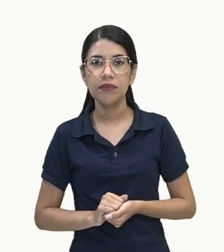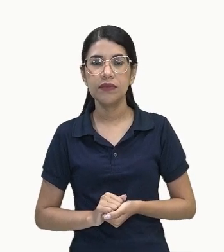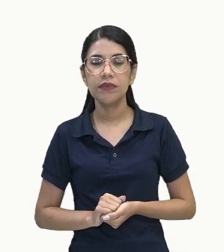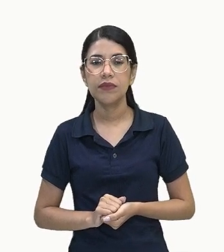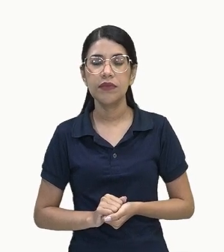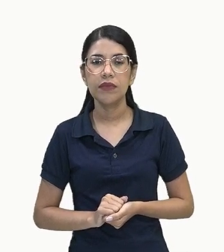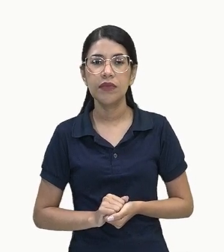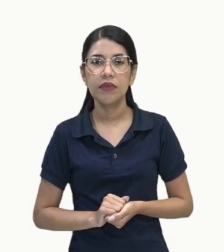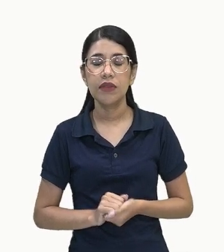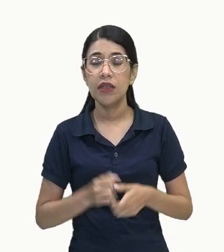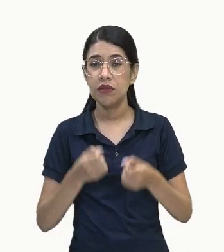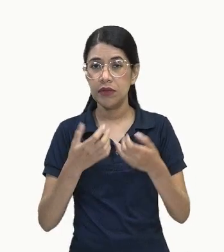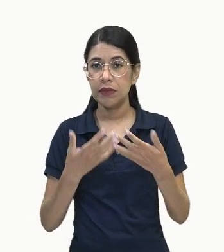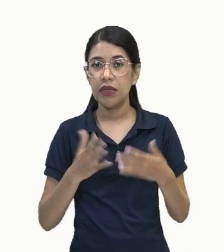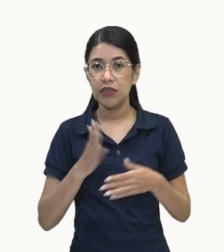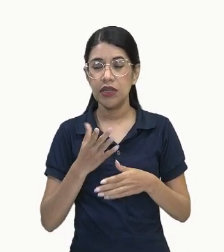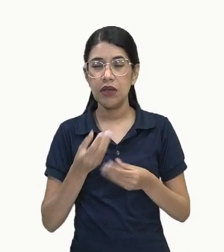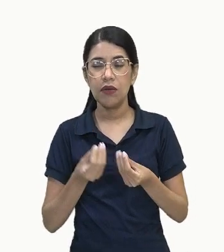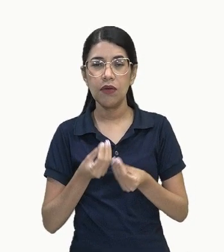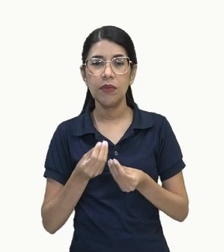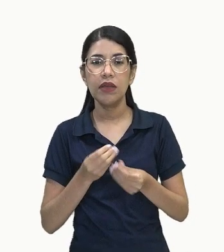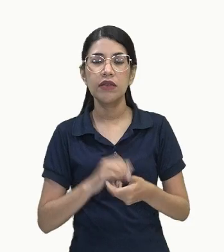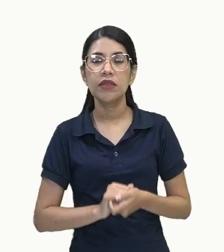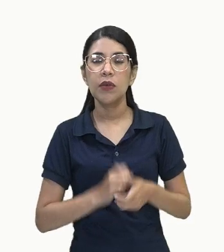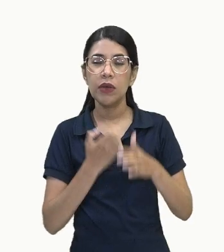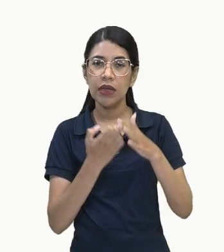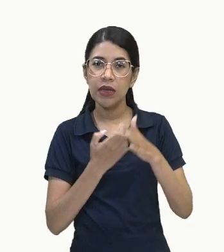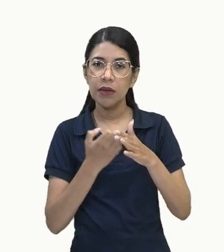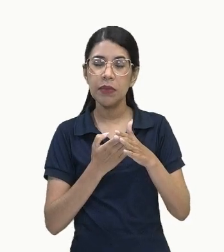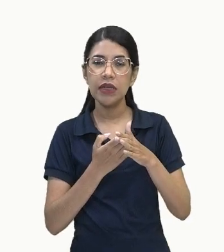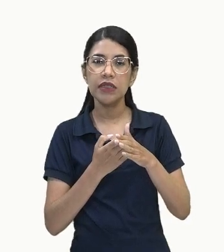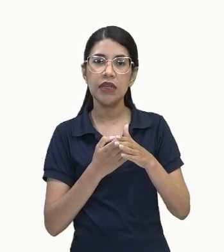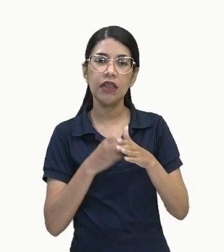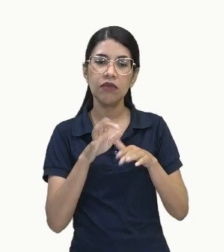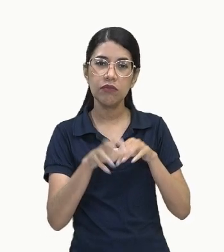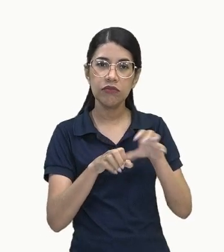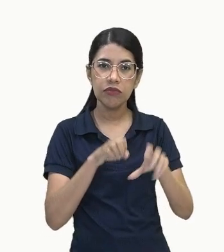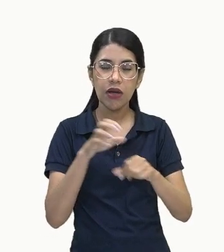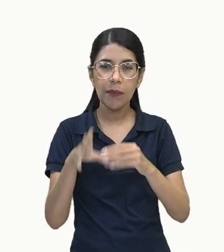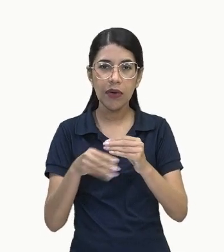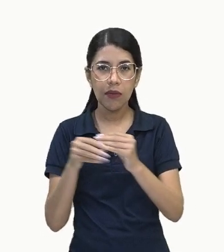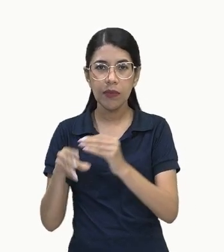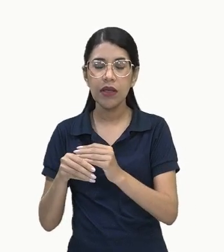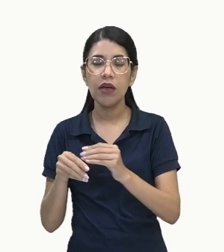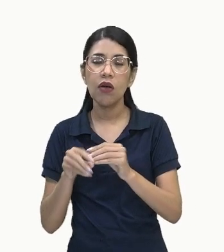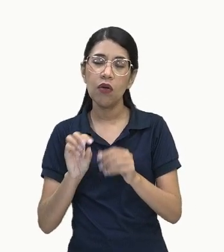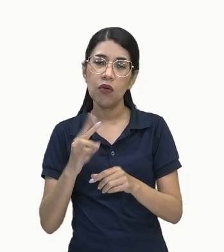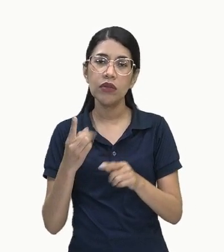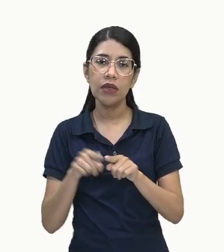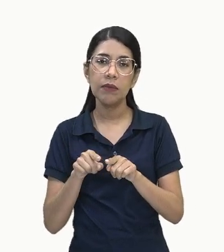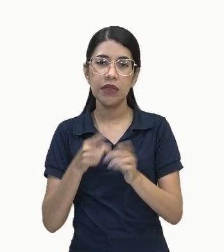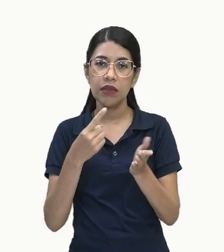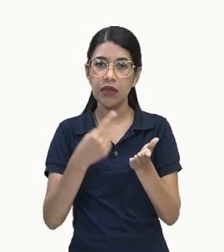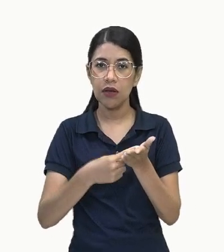Os trusts, como eu falei para vocês, companhias que absorvem seus concorrentes ou estabelecem acordos entre si,